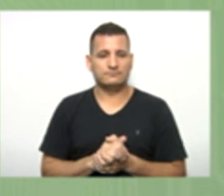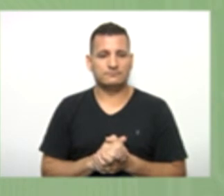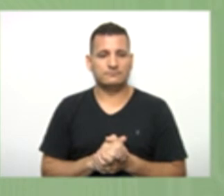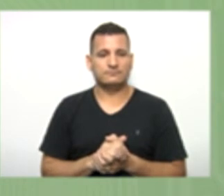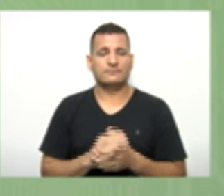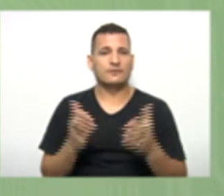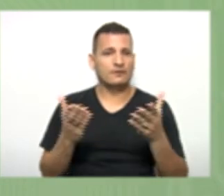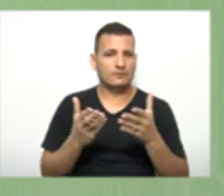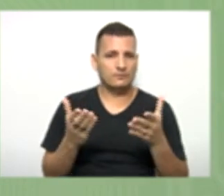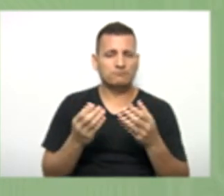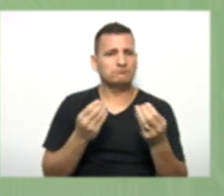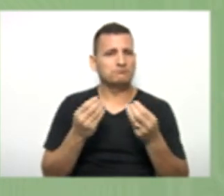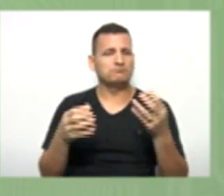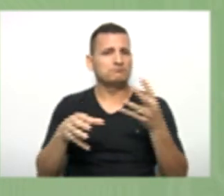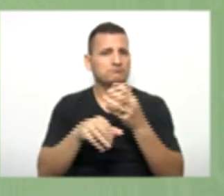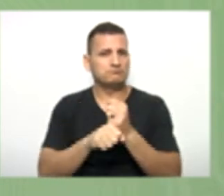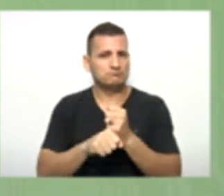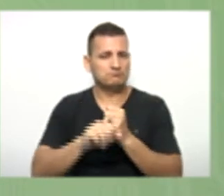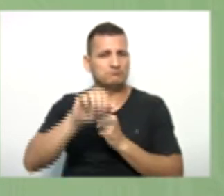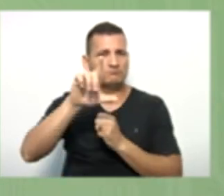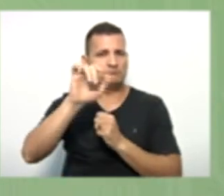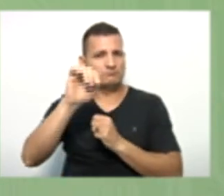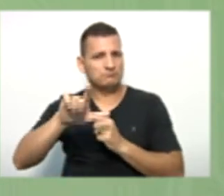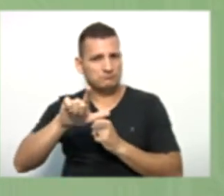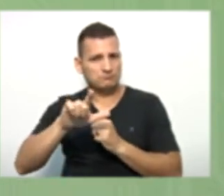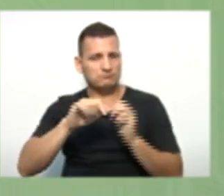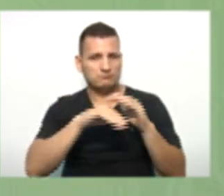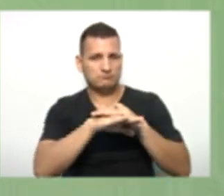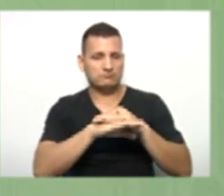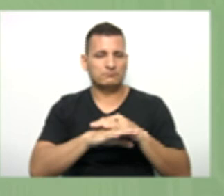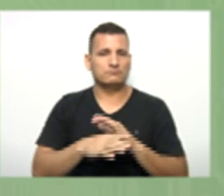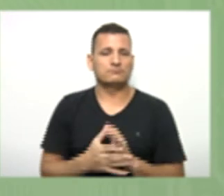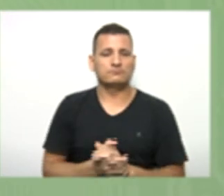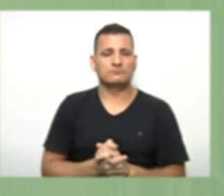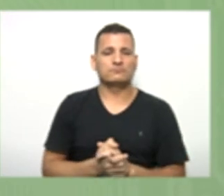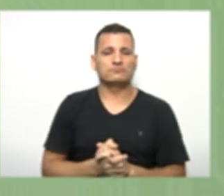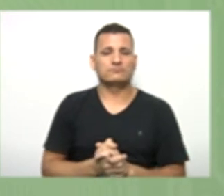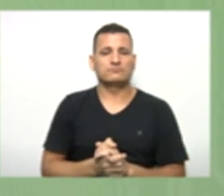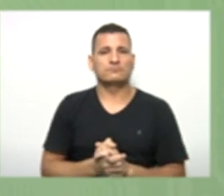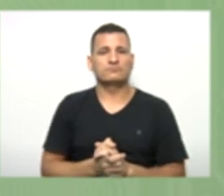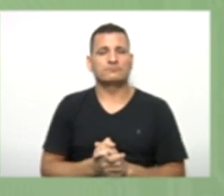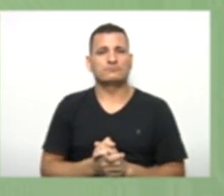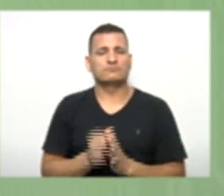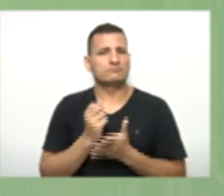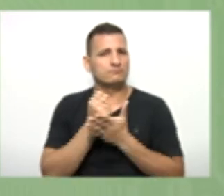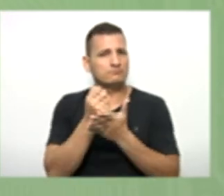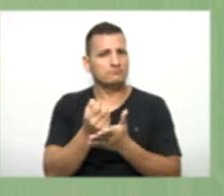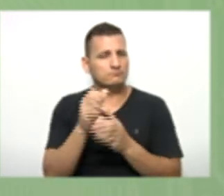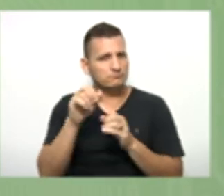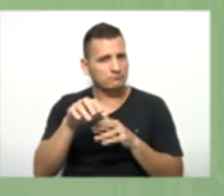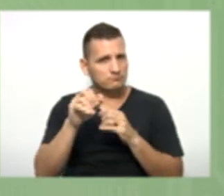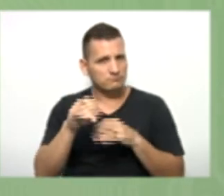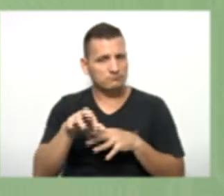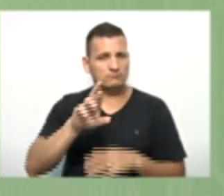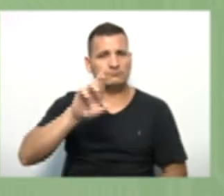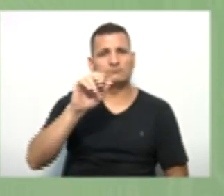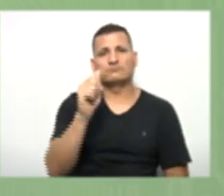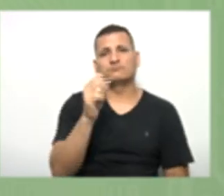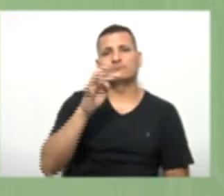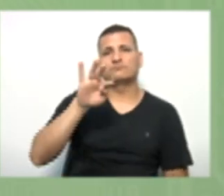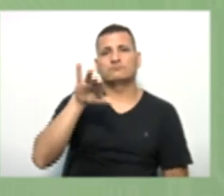calcule reserva legal, reserva de assistência educacional, RATS dos